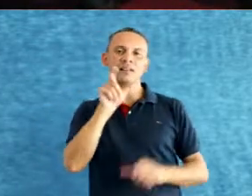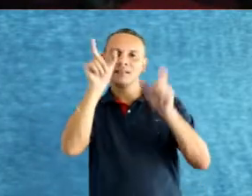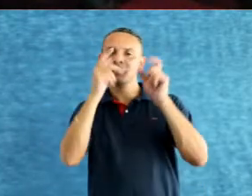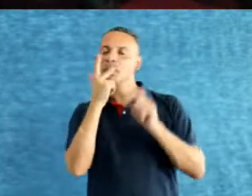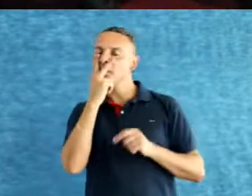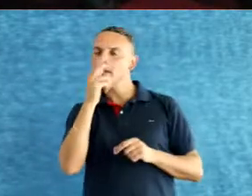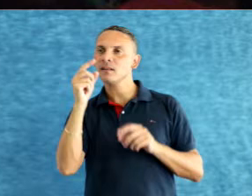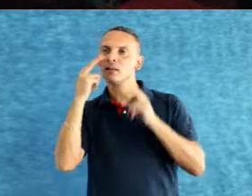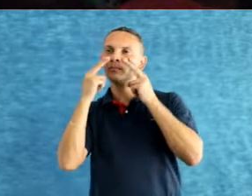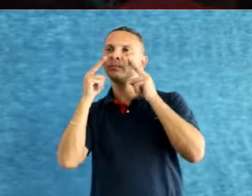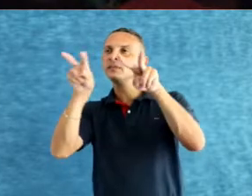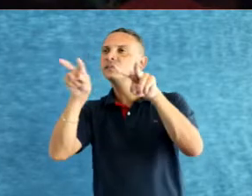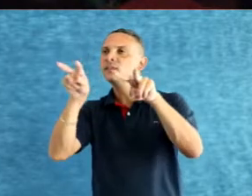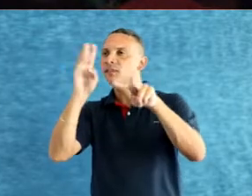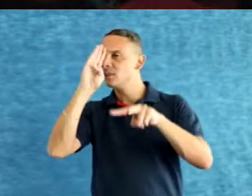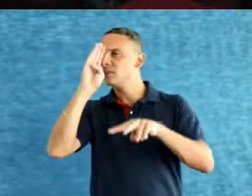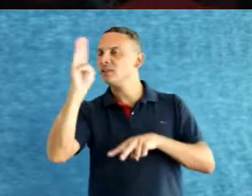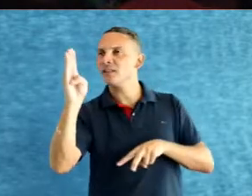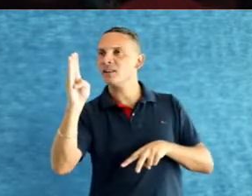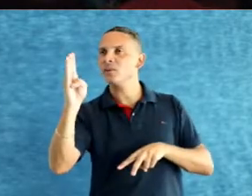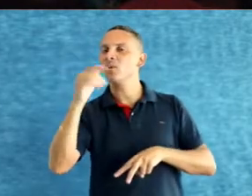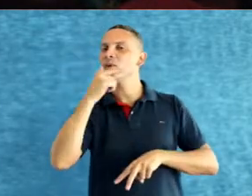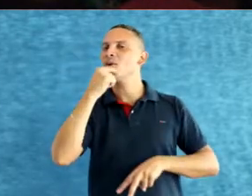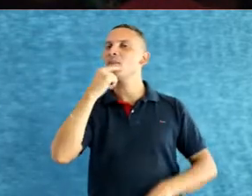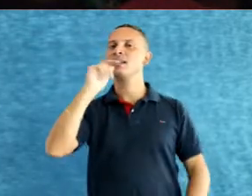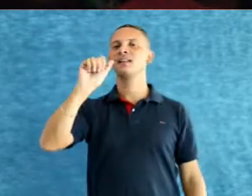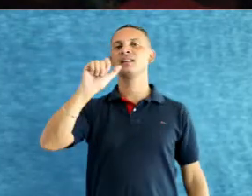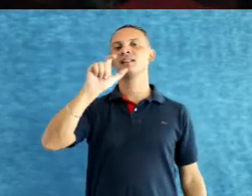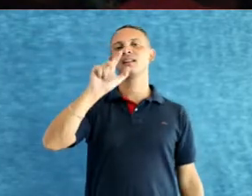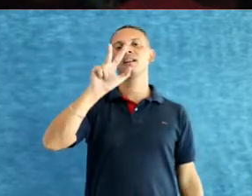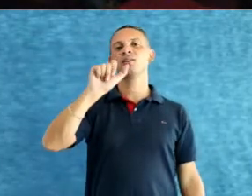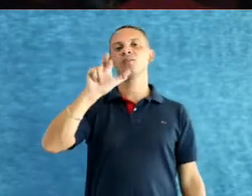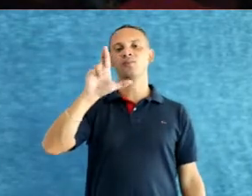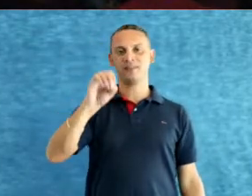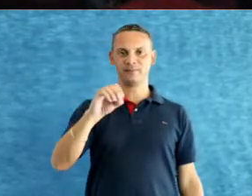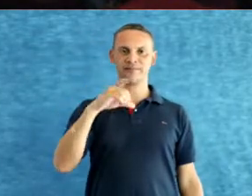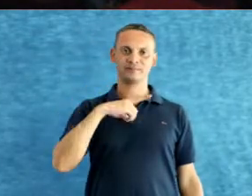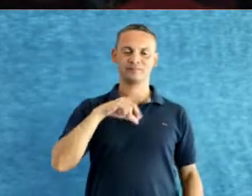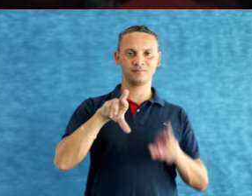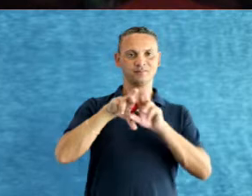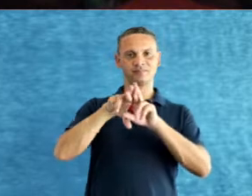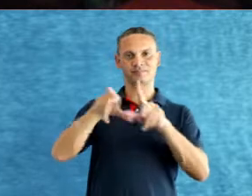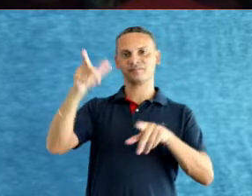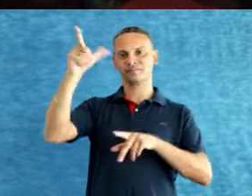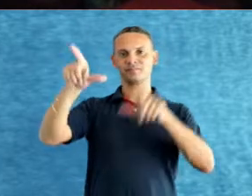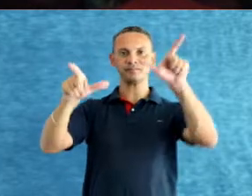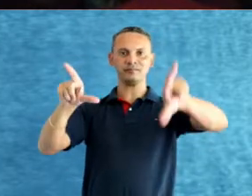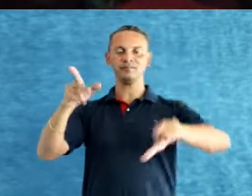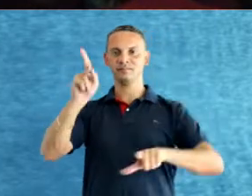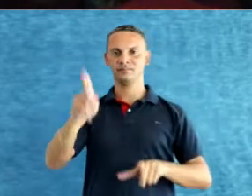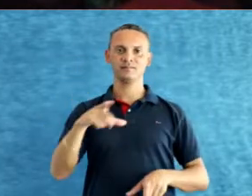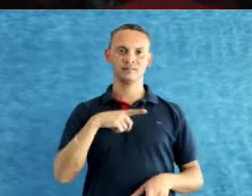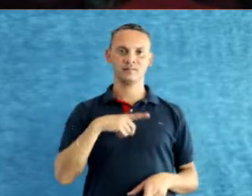Mulheres. Está lá no Macedo. No livro Macedo. Com certeza, não foi o Vindications, o livro da